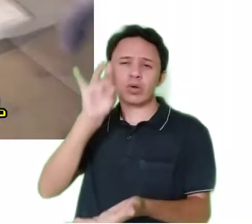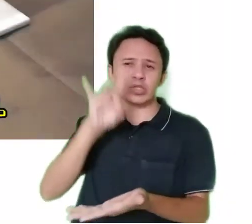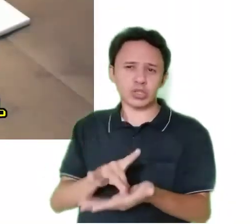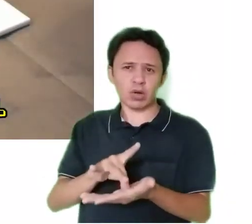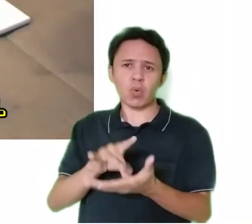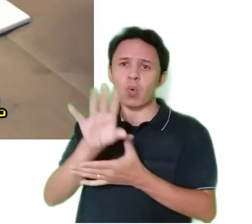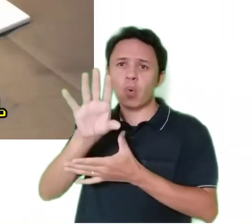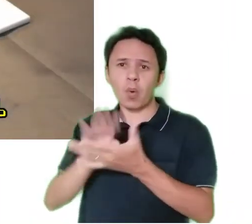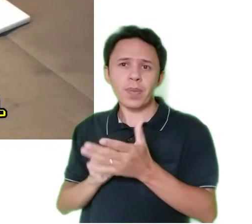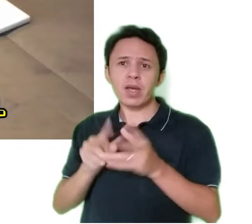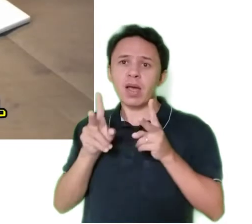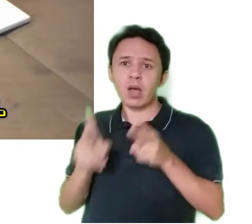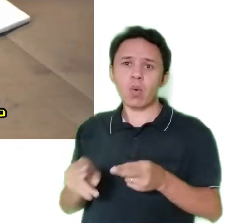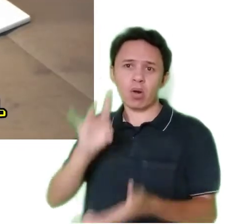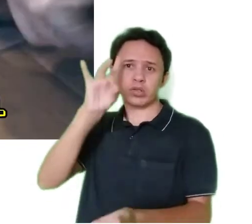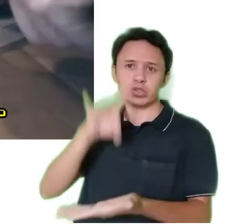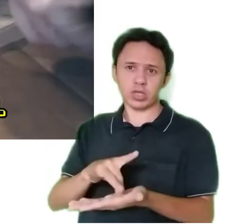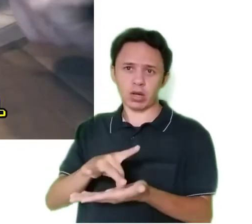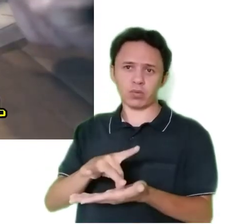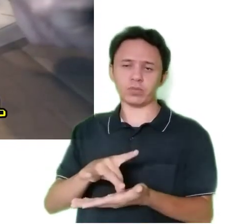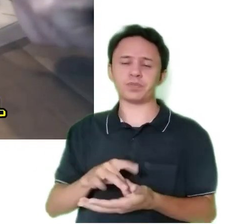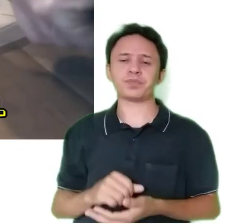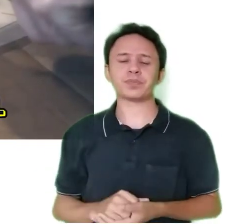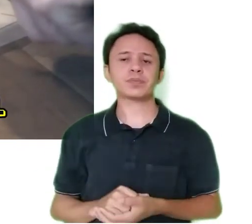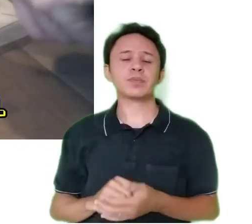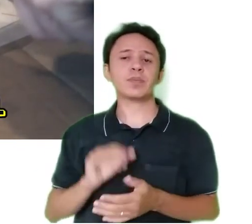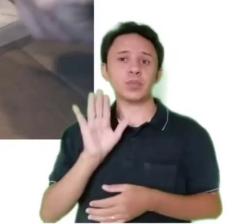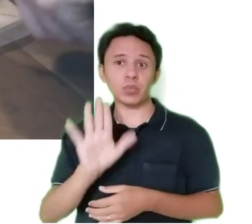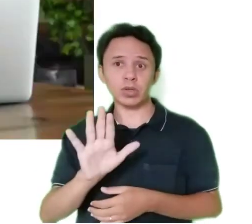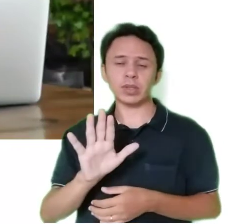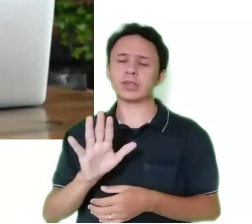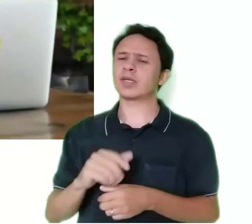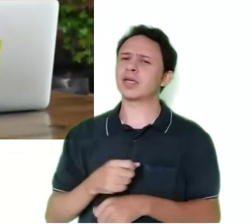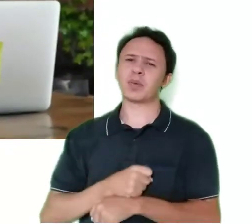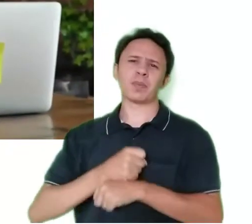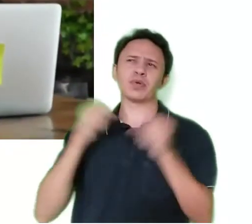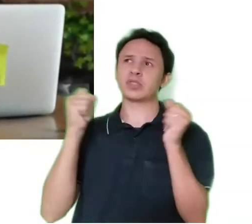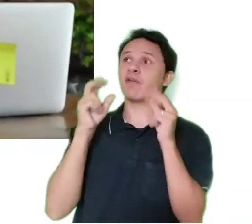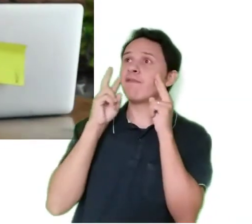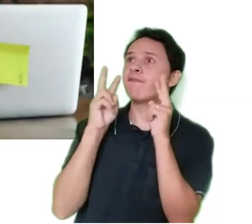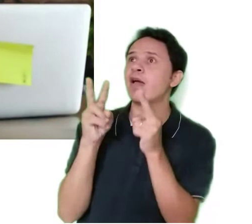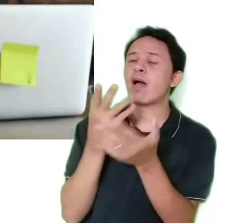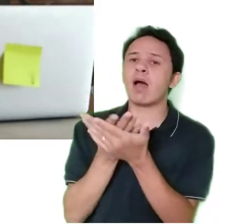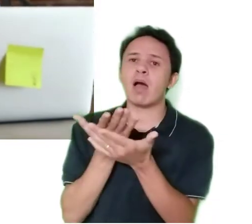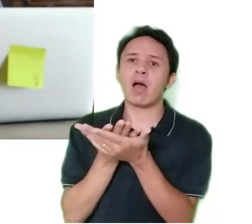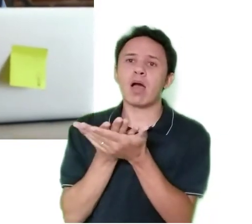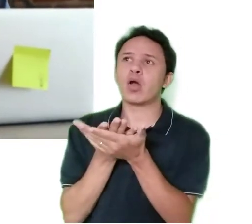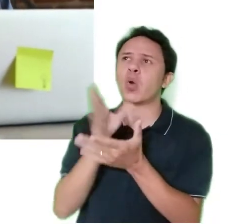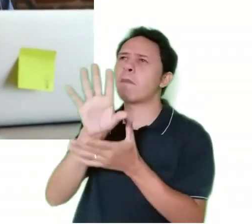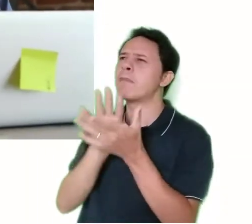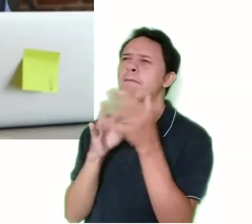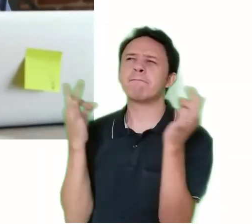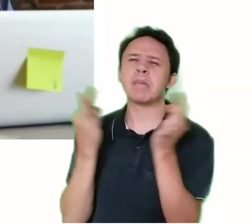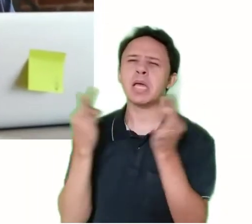original. Copiar é igual ao original. Porém, é impossível assistir uma aula e fazer uma